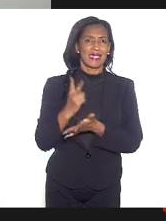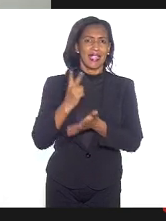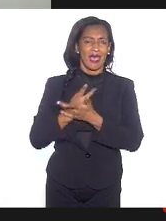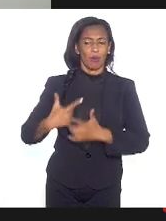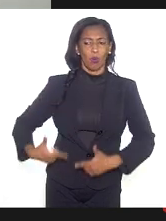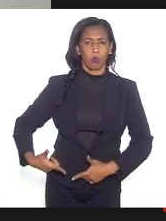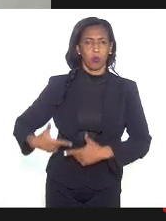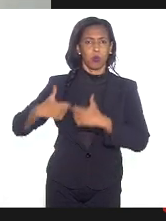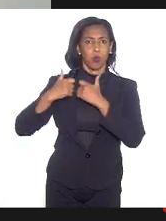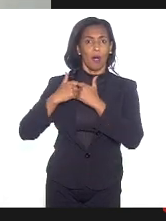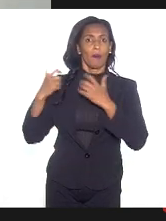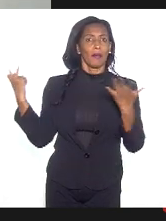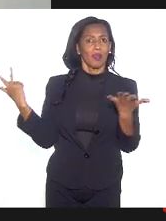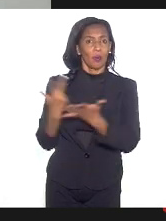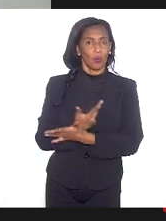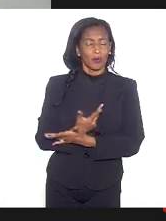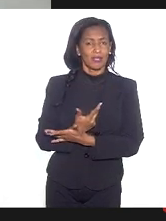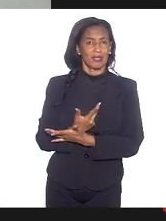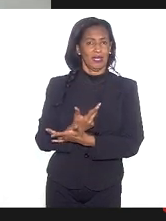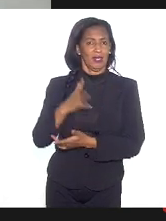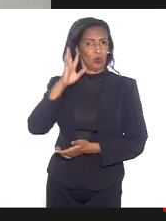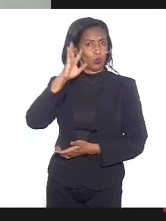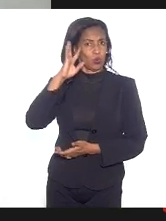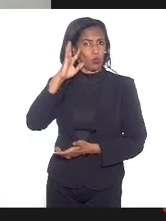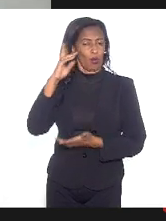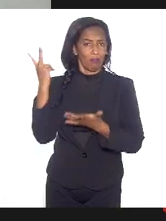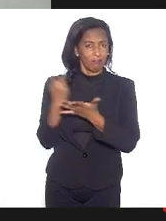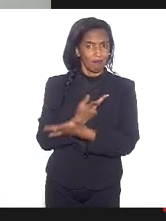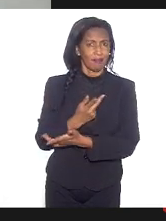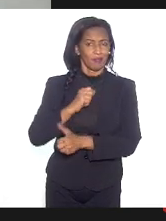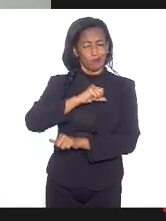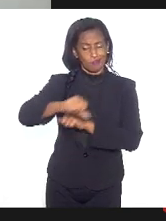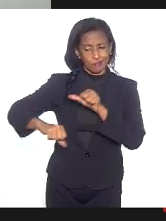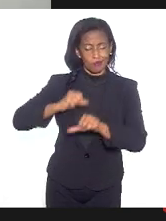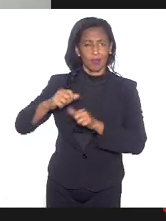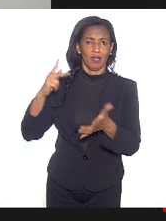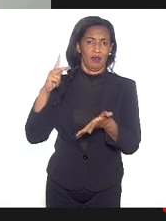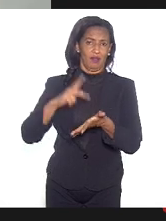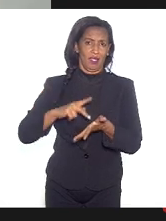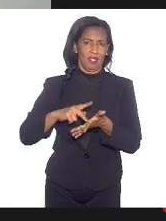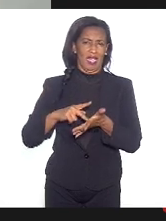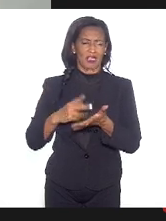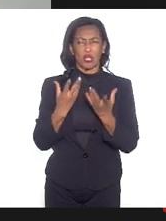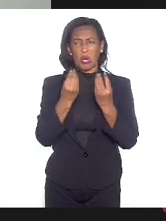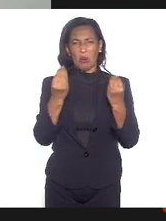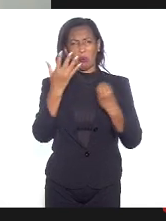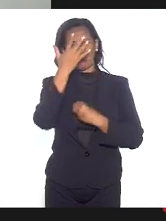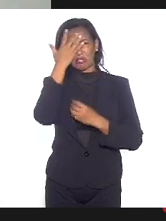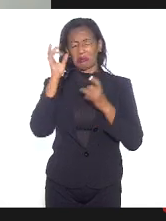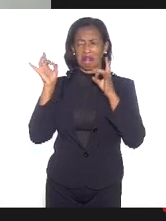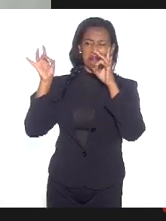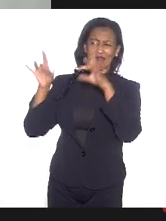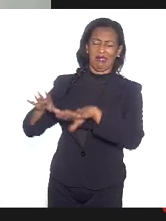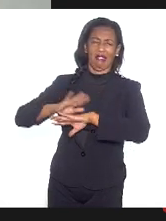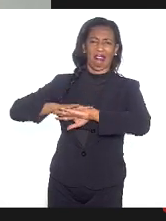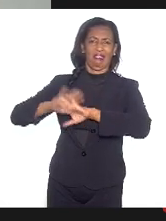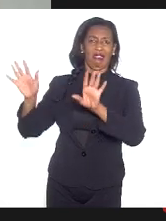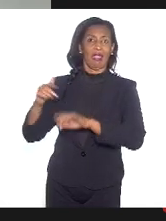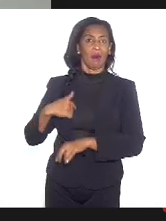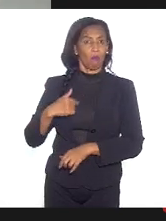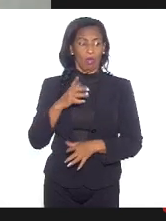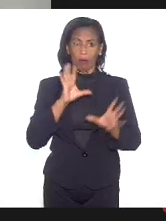sonho fosse realizado. Então, eu parabenizo esses rapazes. Muitos deixaram para lá, mas eles sempre